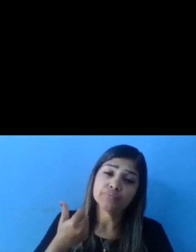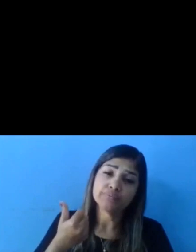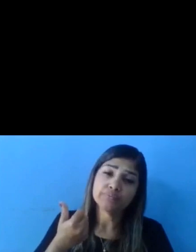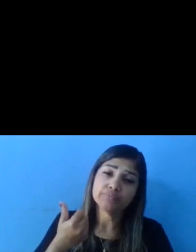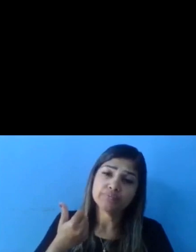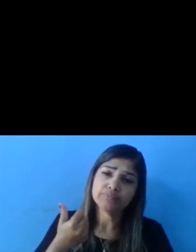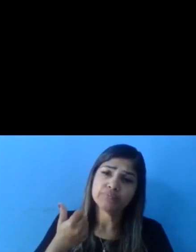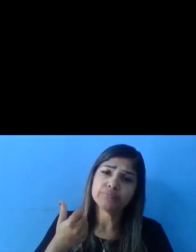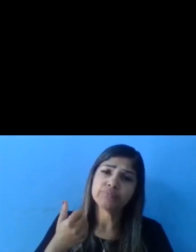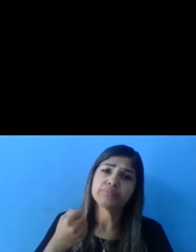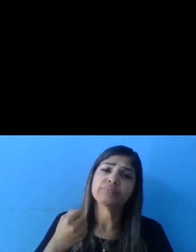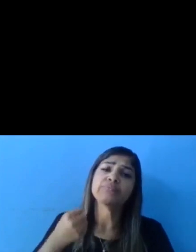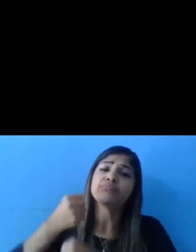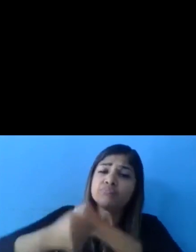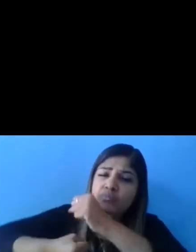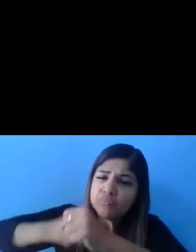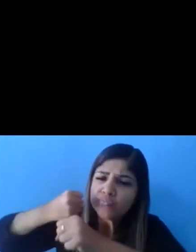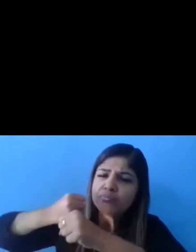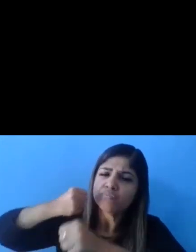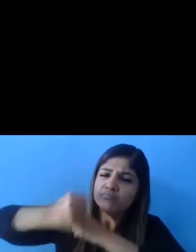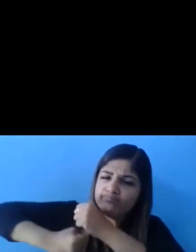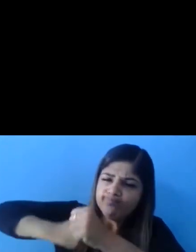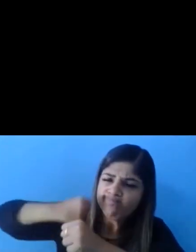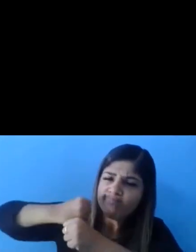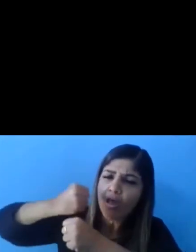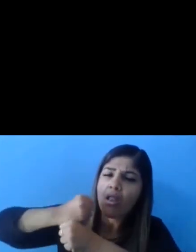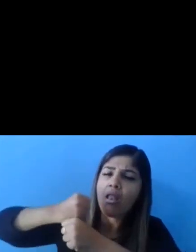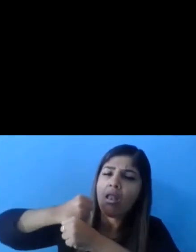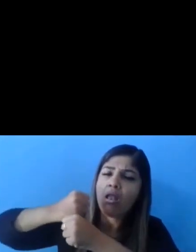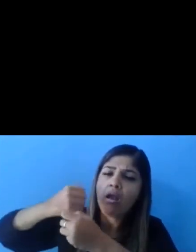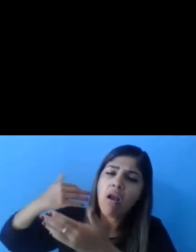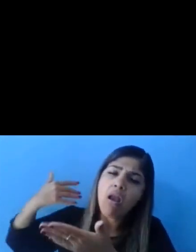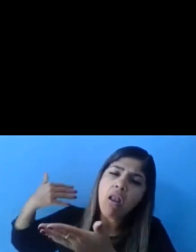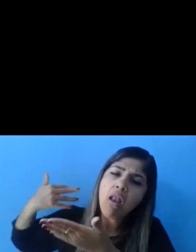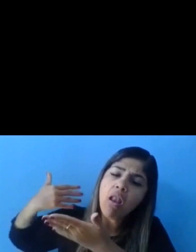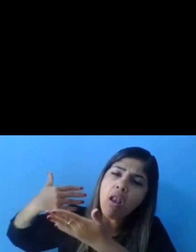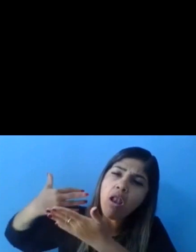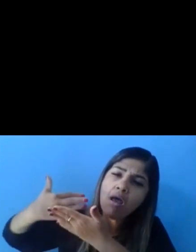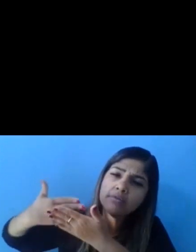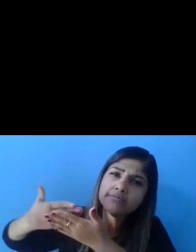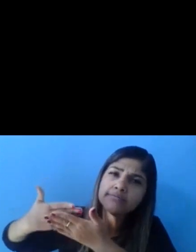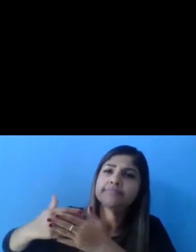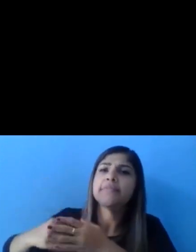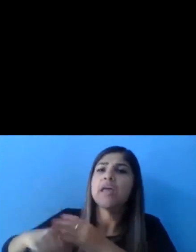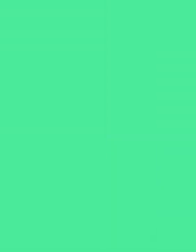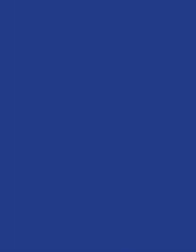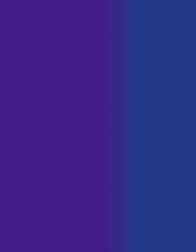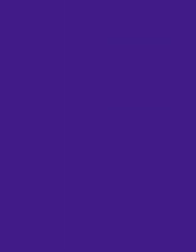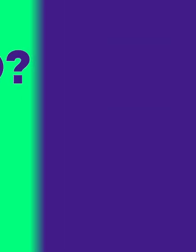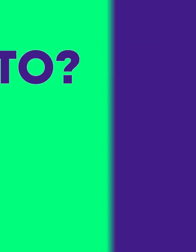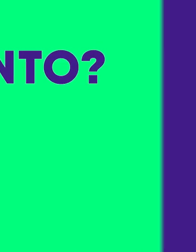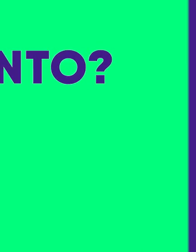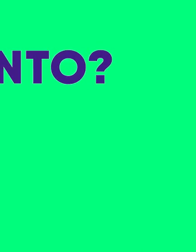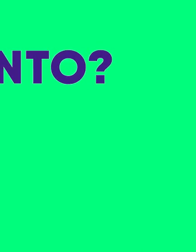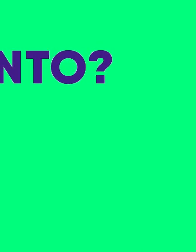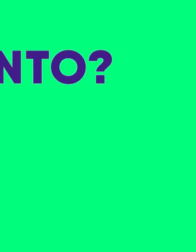todo ano aprendendo. Então, você tem que ter um mindset de crescimento, aprender sempre.